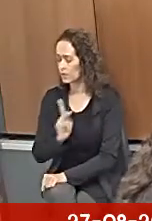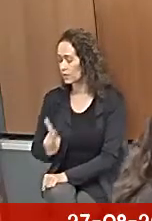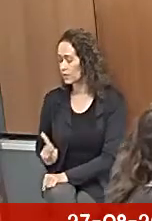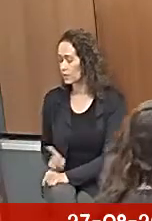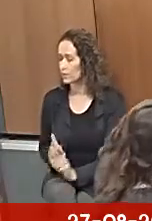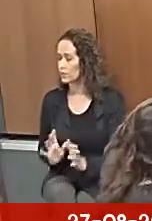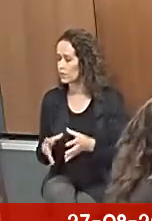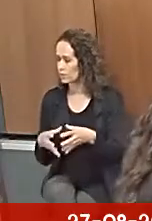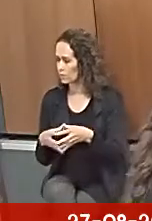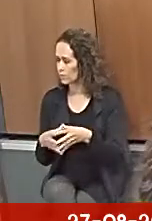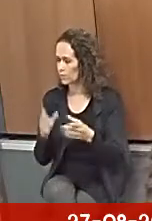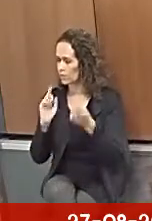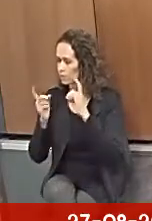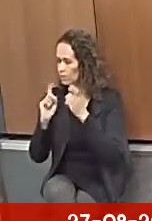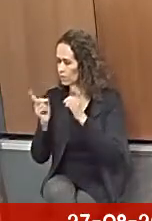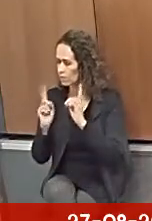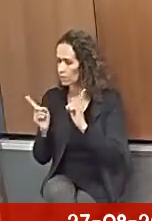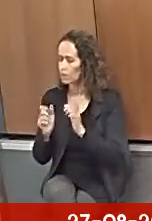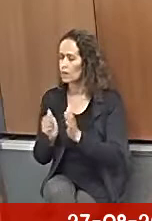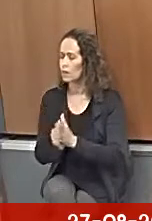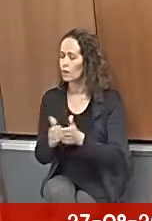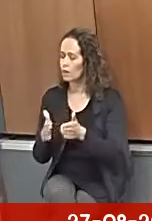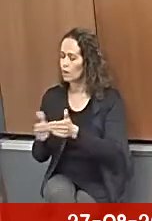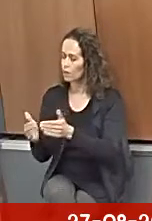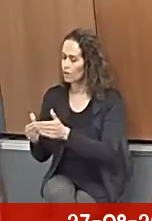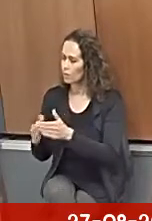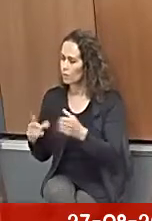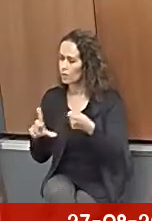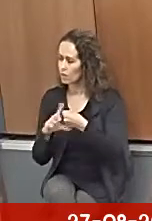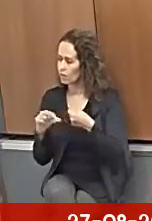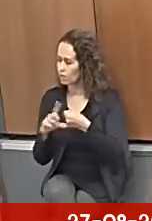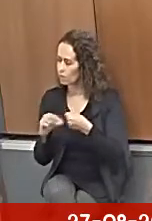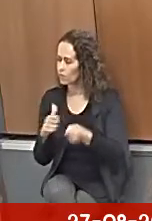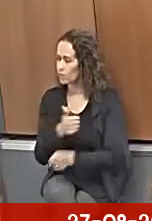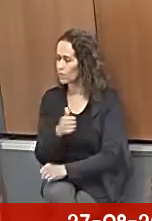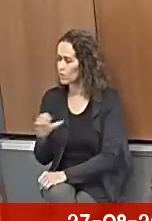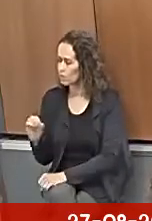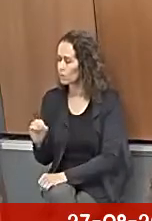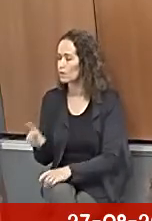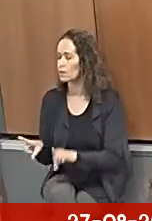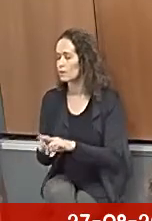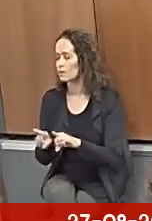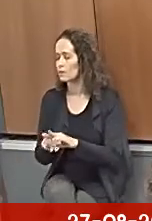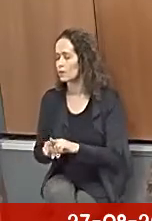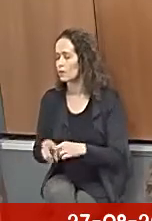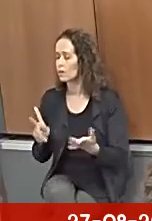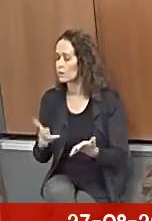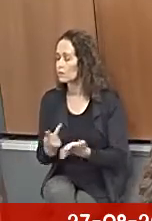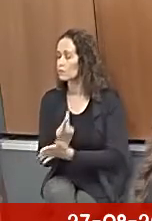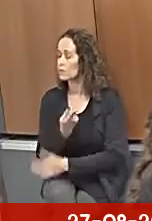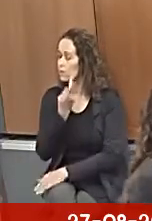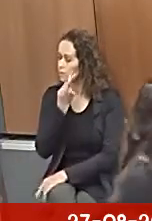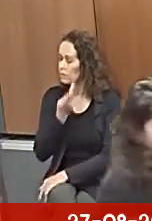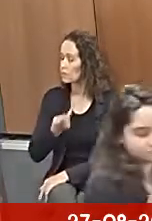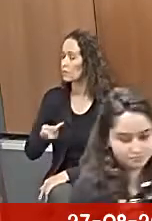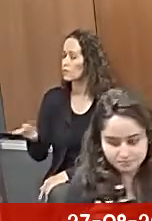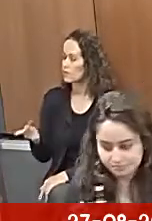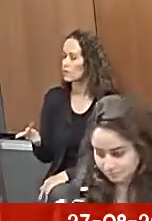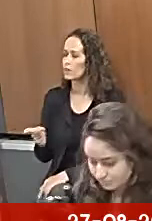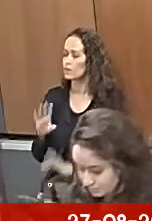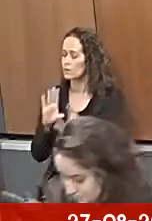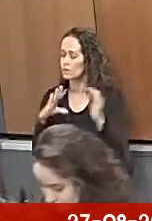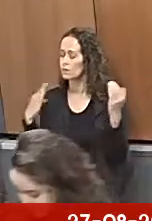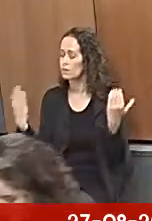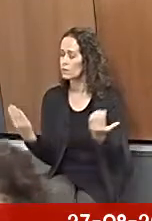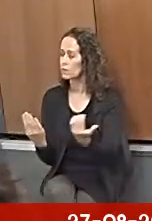os deputados que subscreve requerem a vossa excelência nos termos do artigo sendo r seja realizada visita ao estádio governador